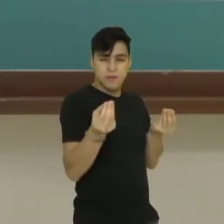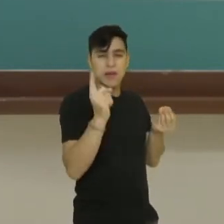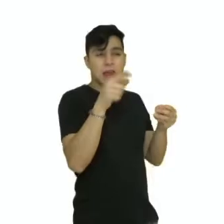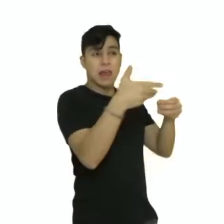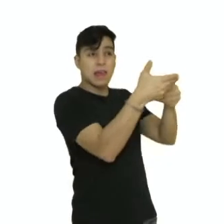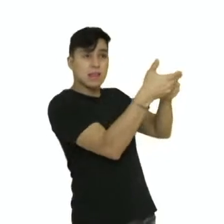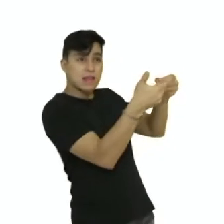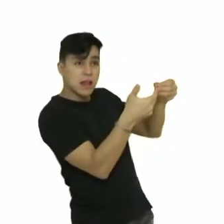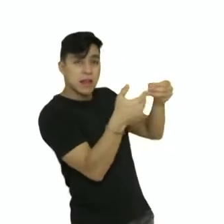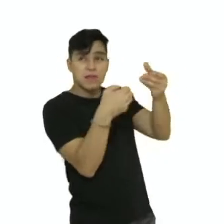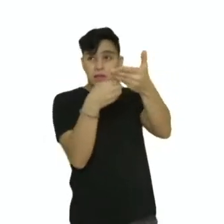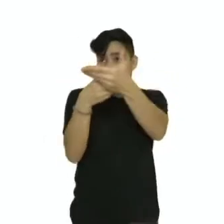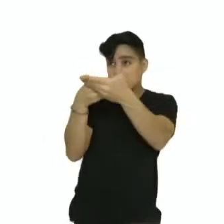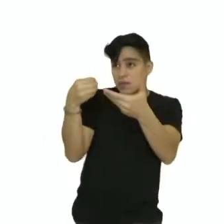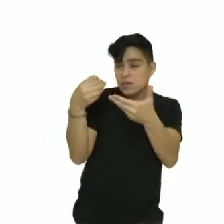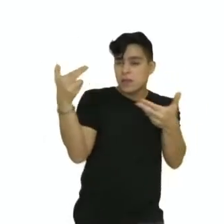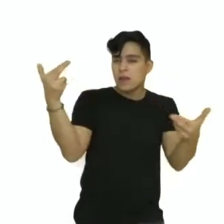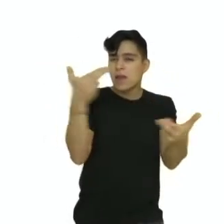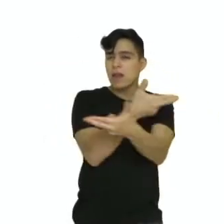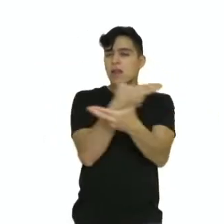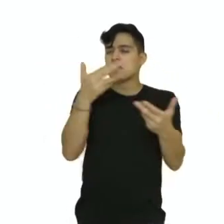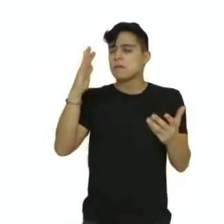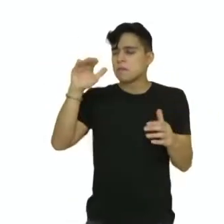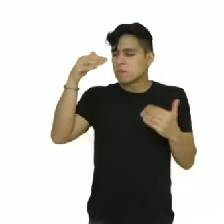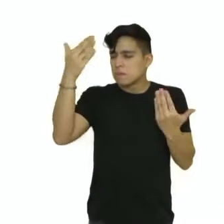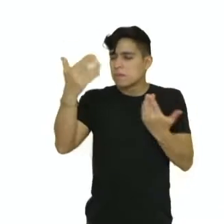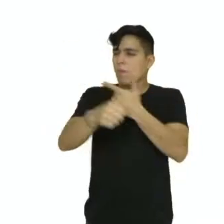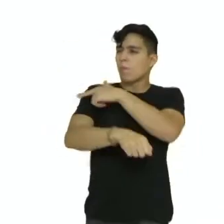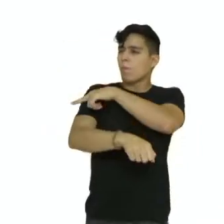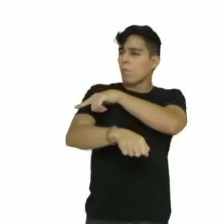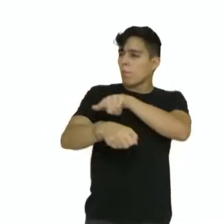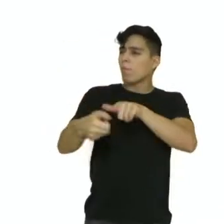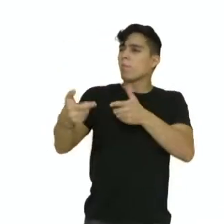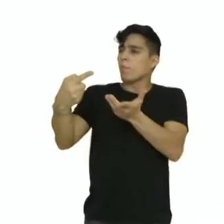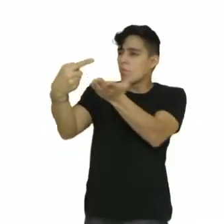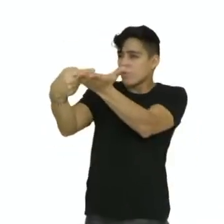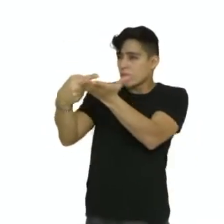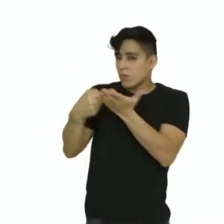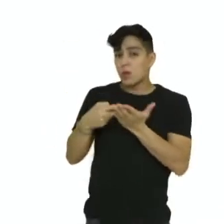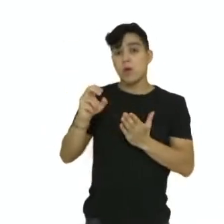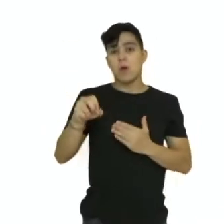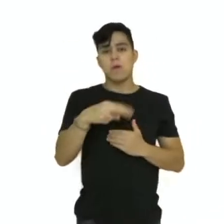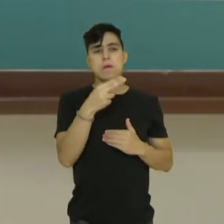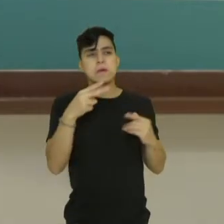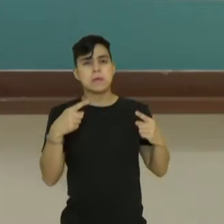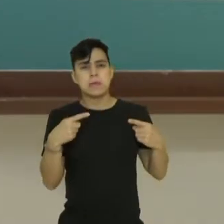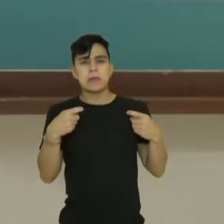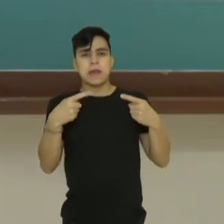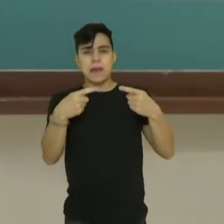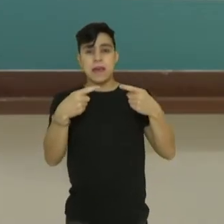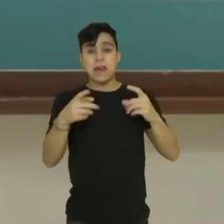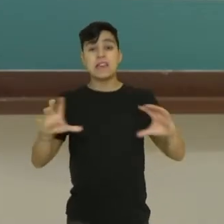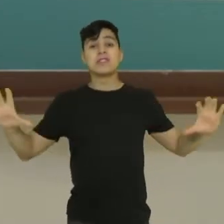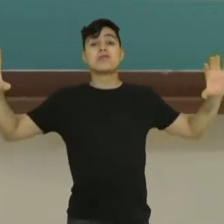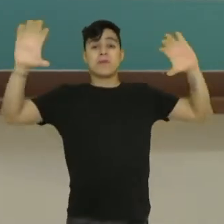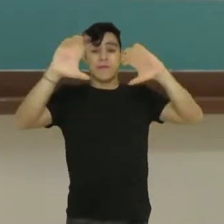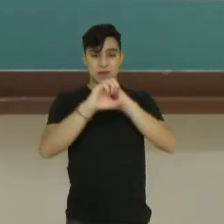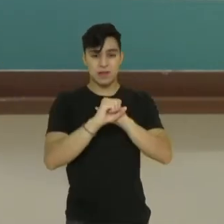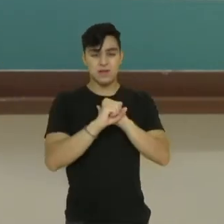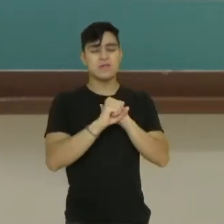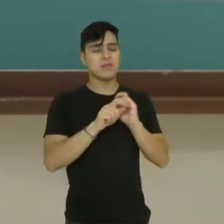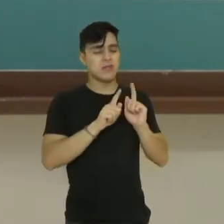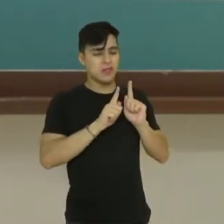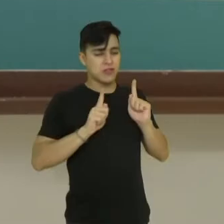Sejam essas relações acordos diplomáticos ou conflitos. Tudo isso é objeto de estudo da